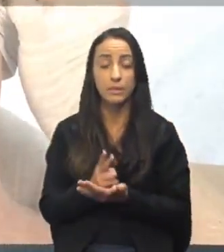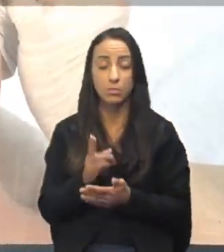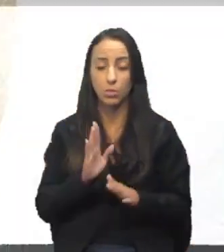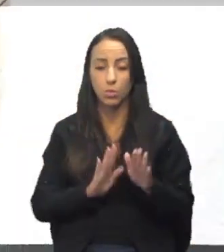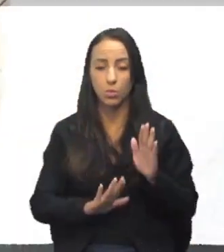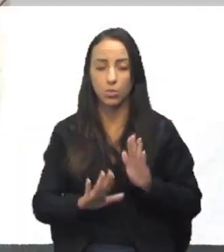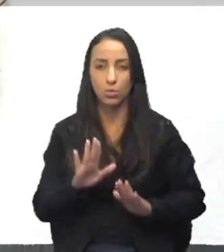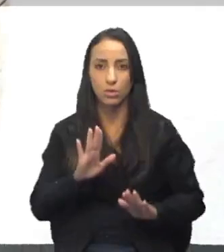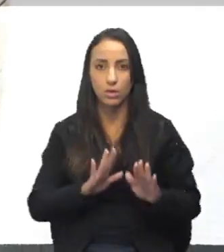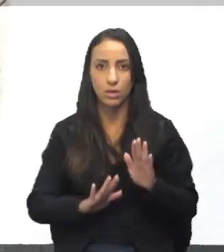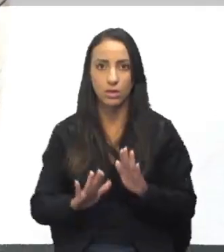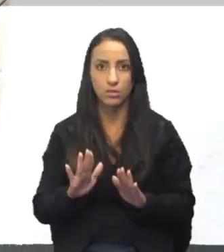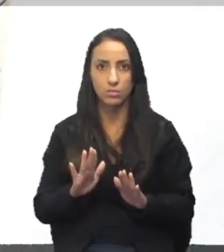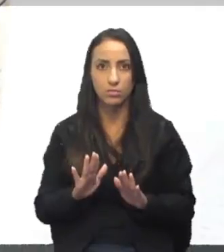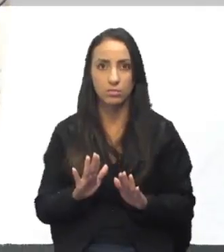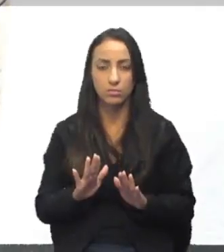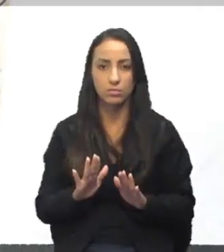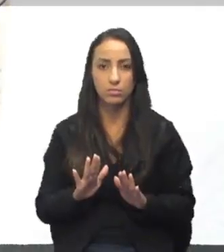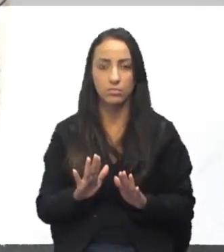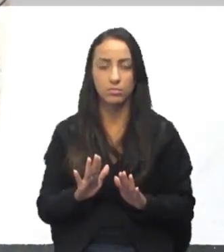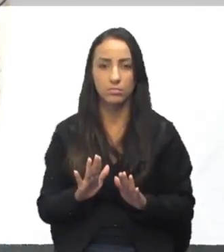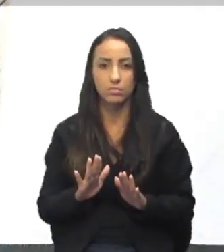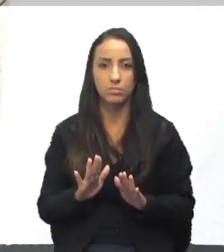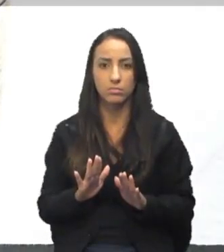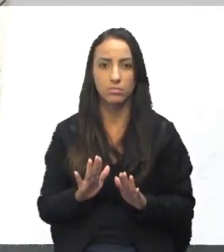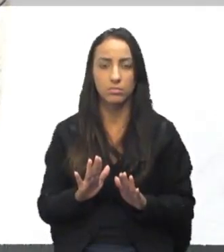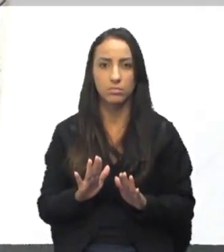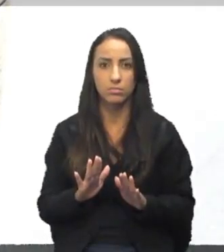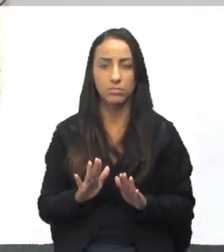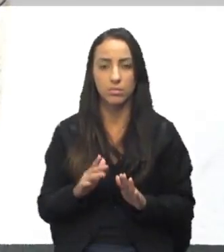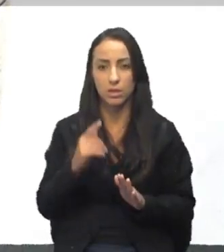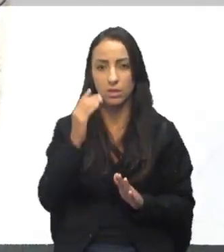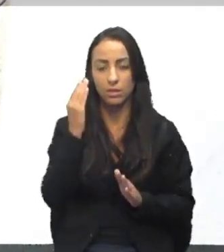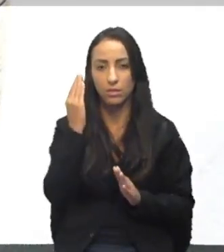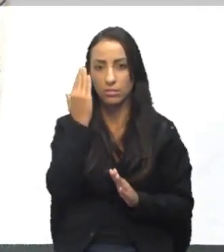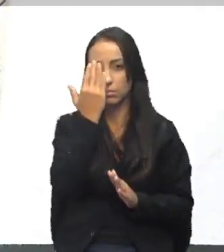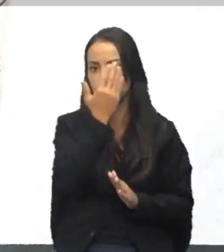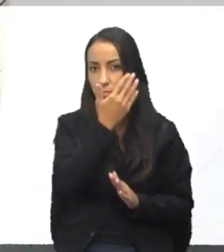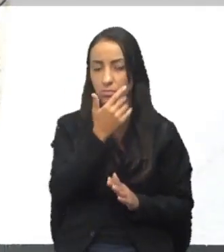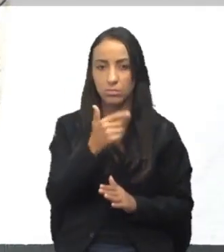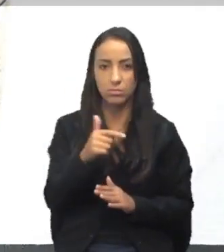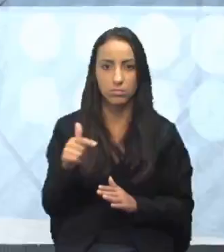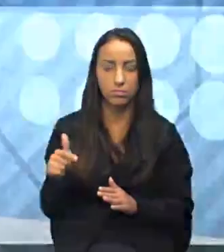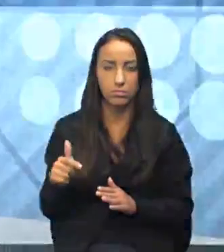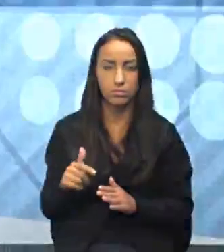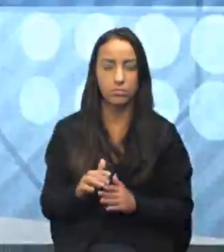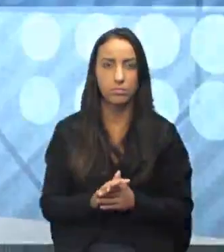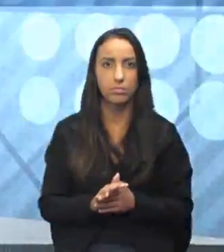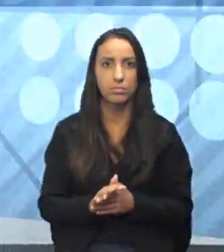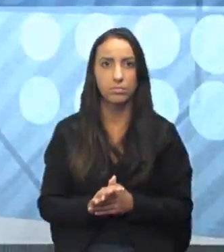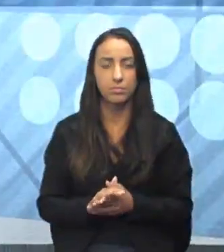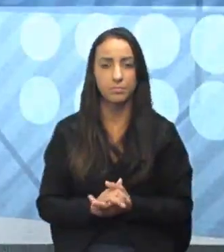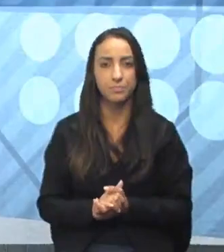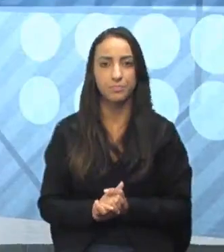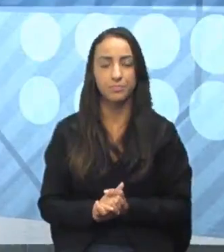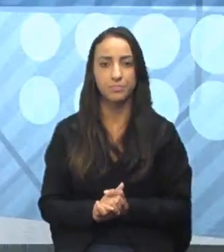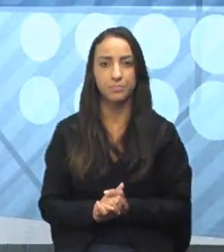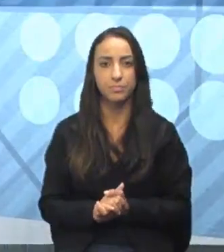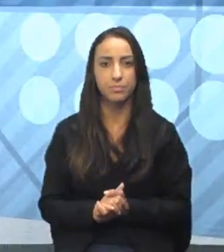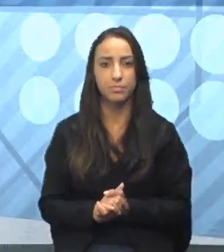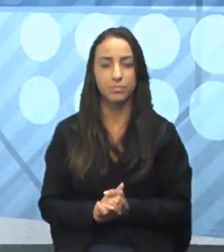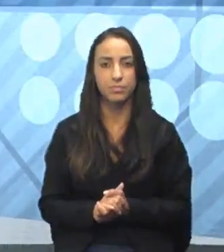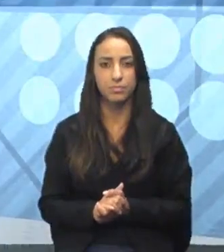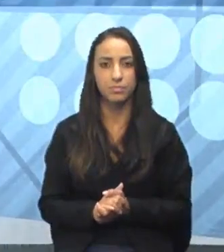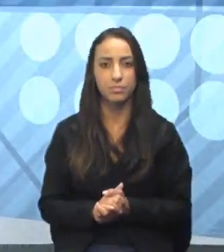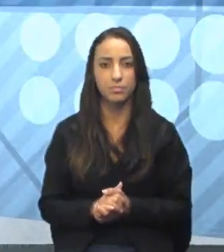tomando cuidado para não haver a cobertura dos olhos, ó, e na região posterior, então, nós